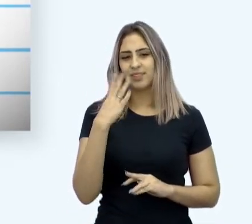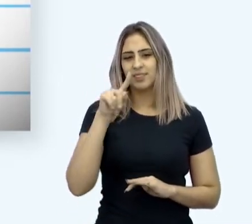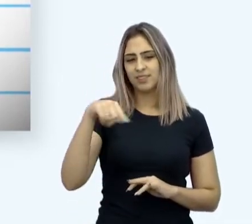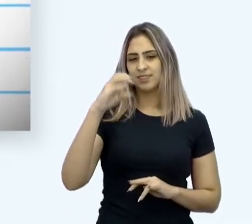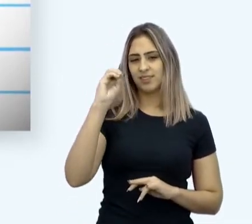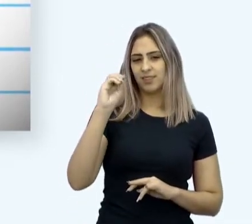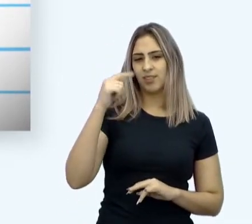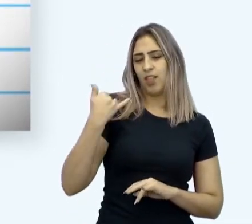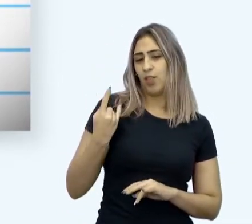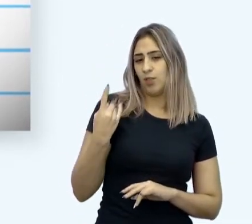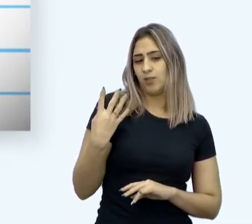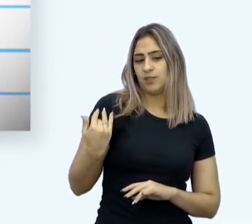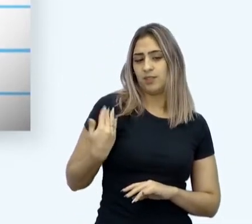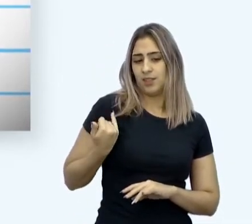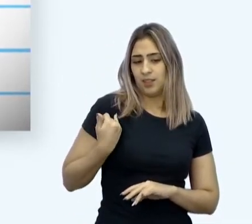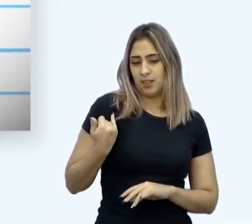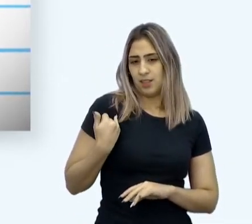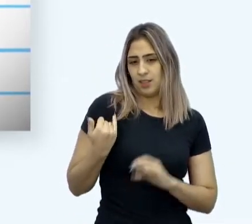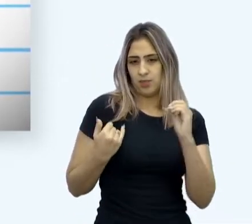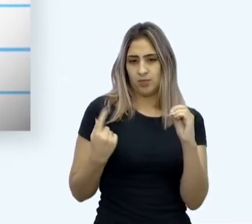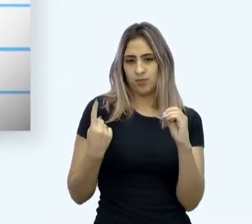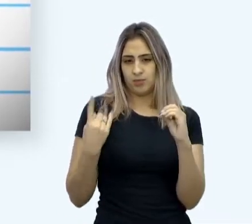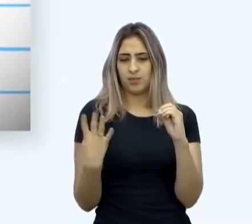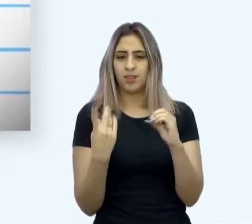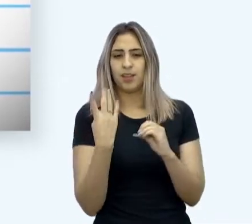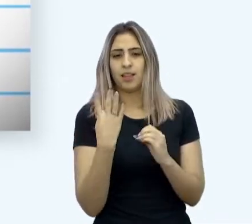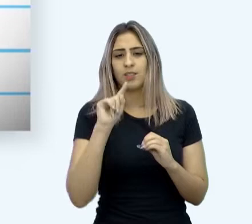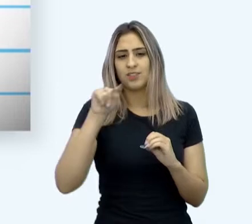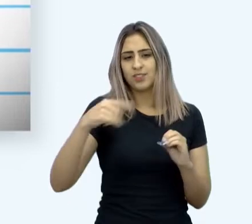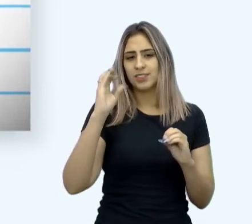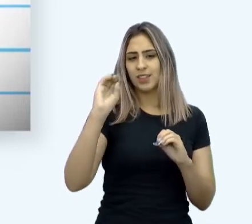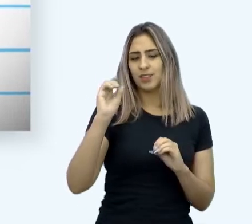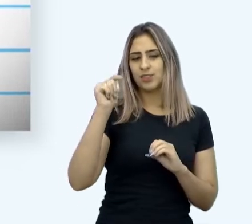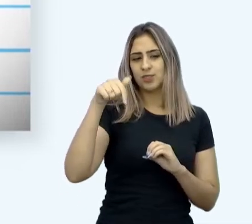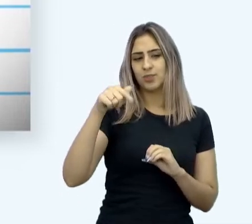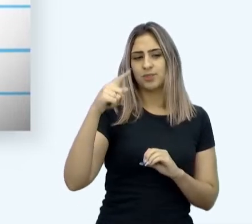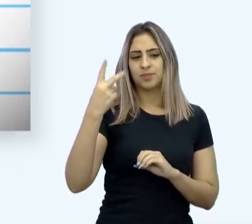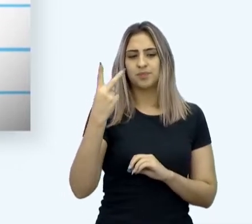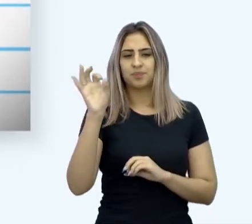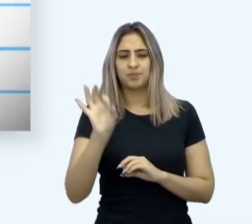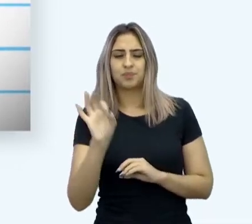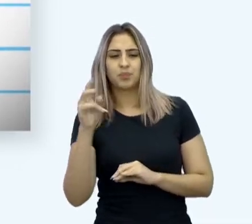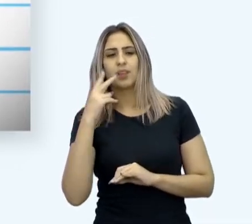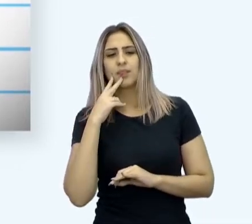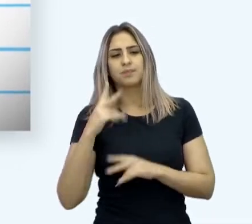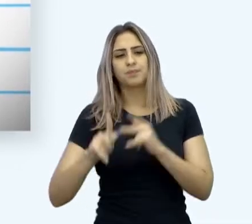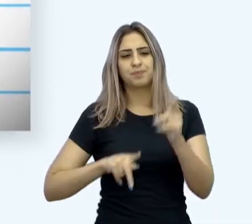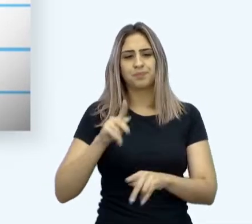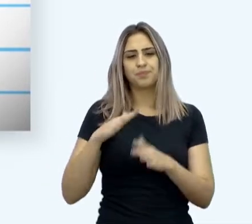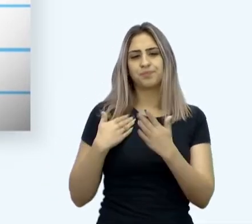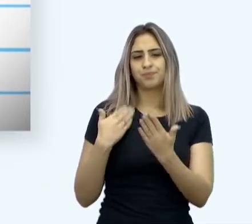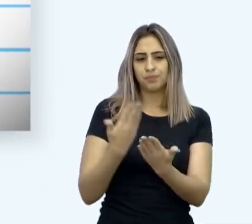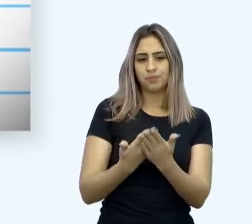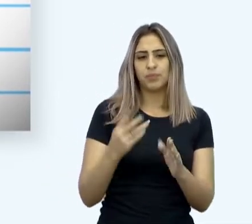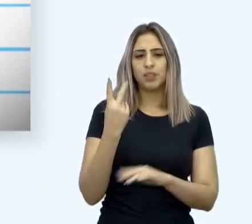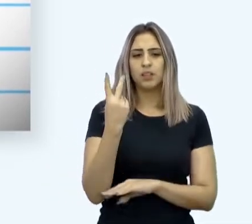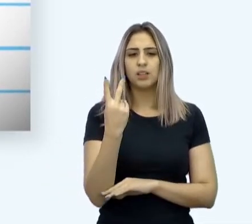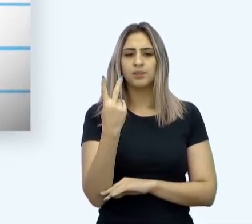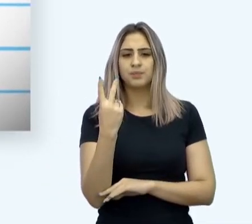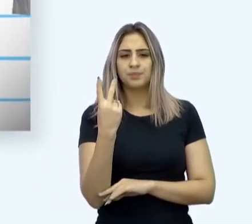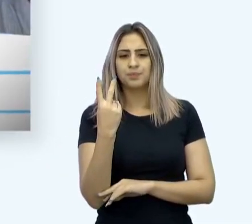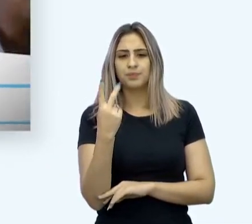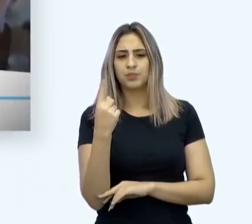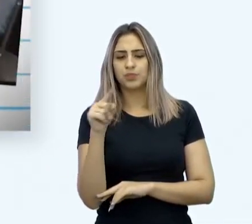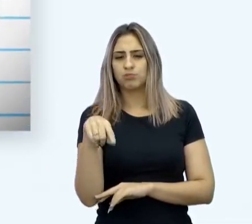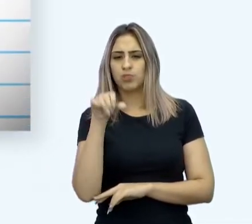14 anos, deverão representar 14,7% da população em 2060, frente a 21,9% em